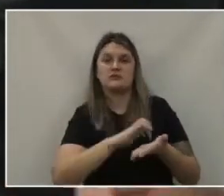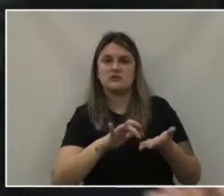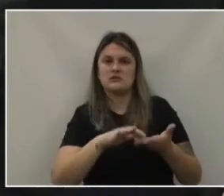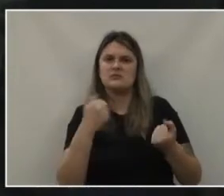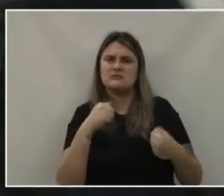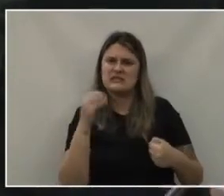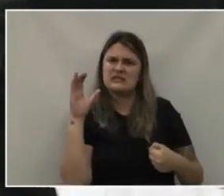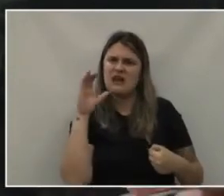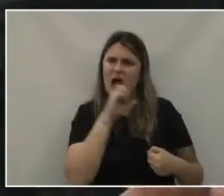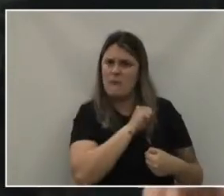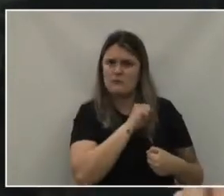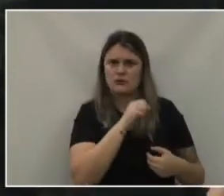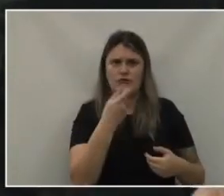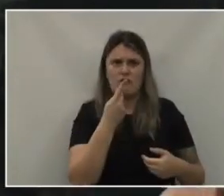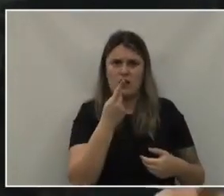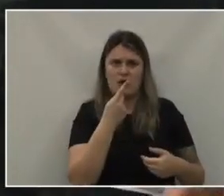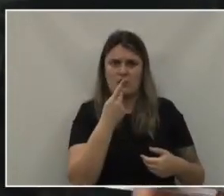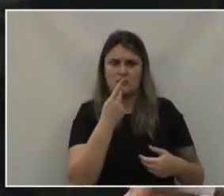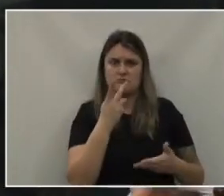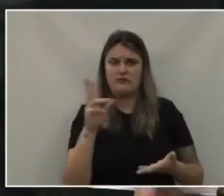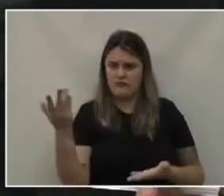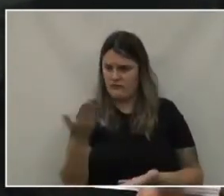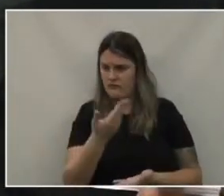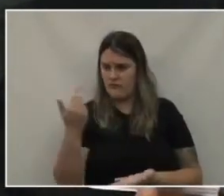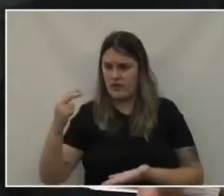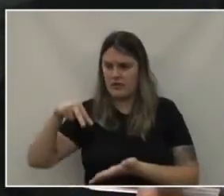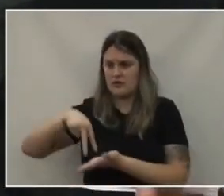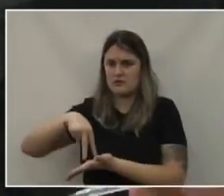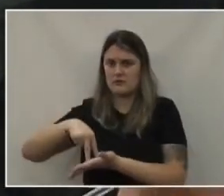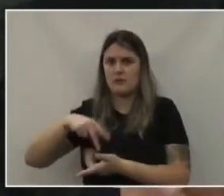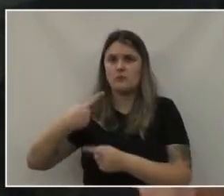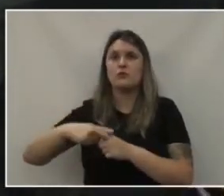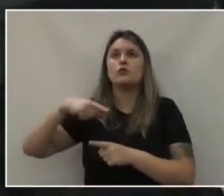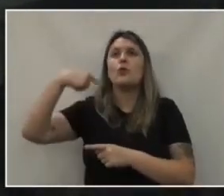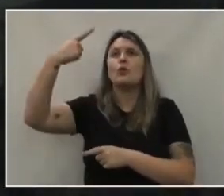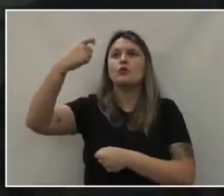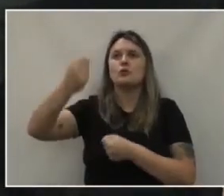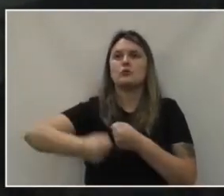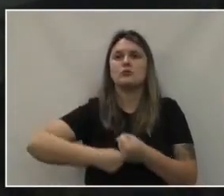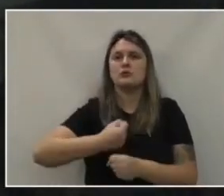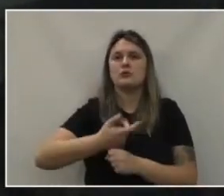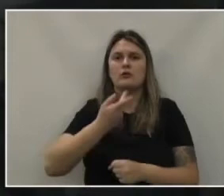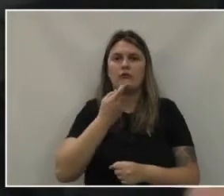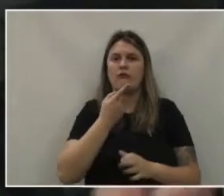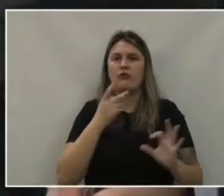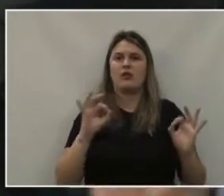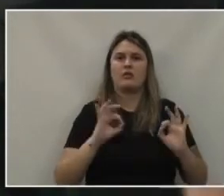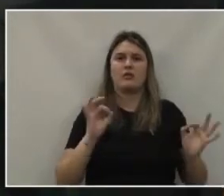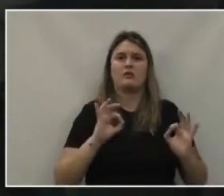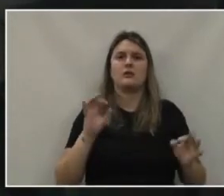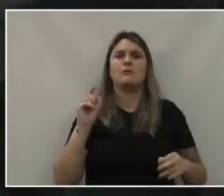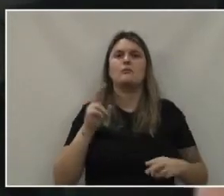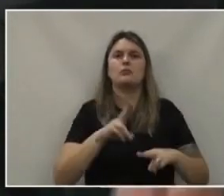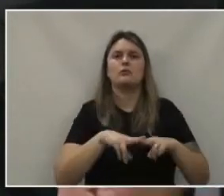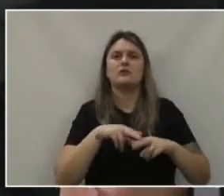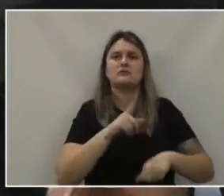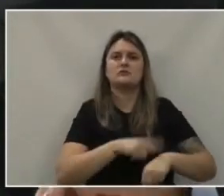se manifestar. Tem que se manifestar, porque ano que vem, nem vou falar aí a